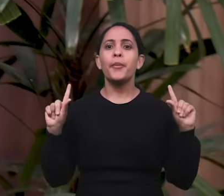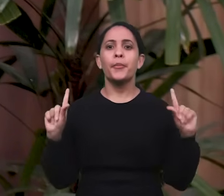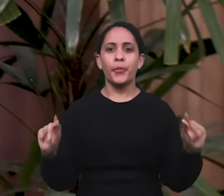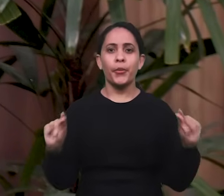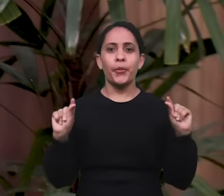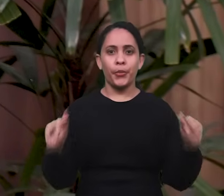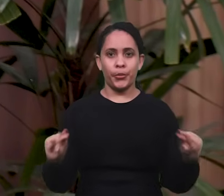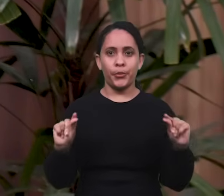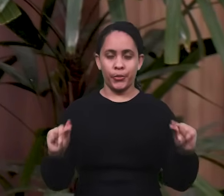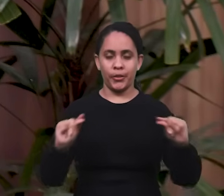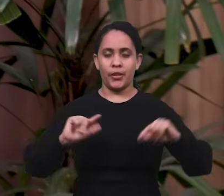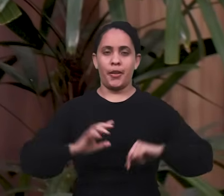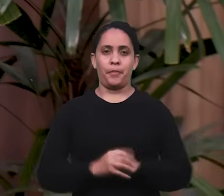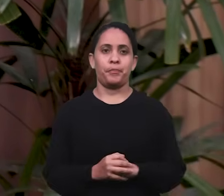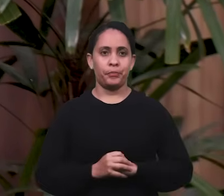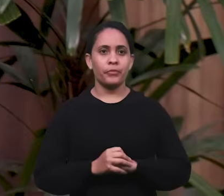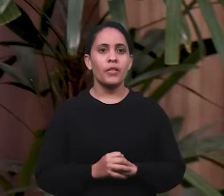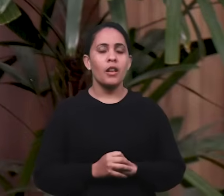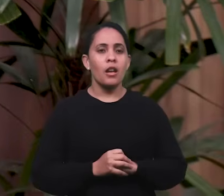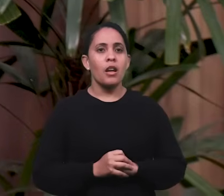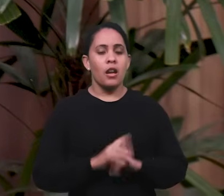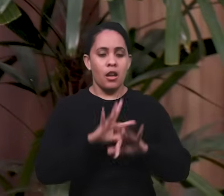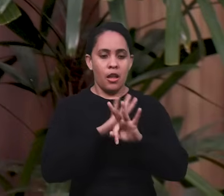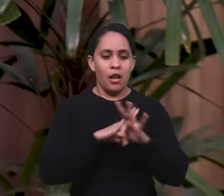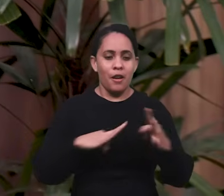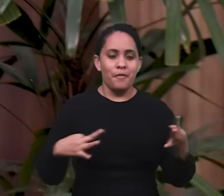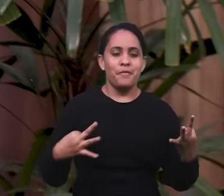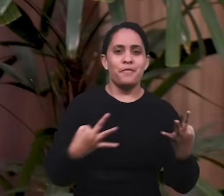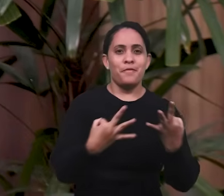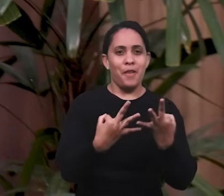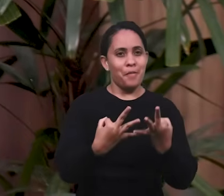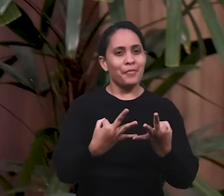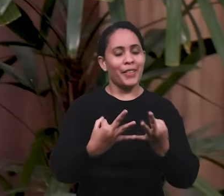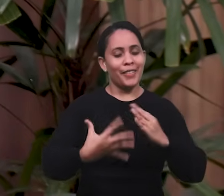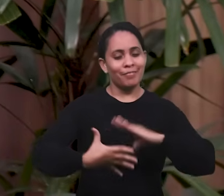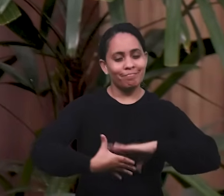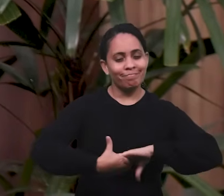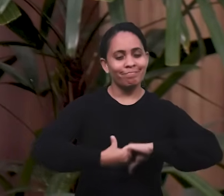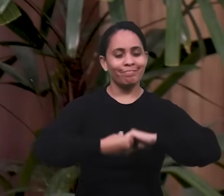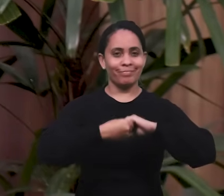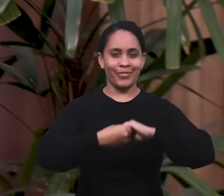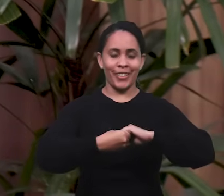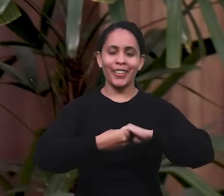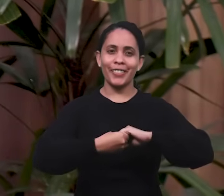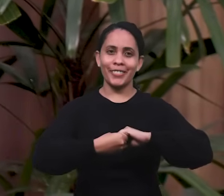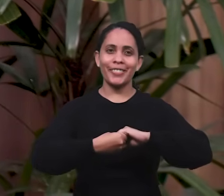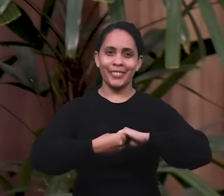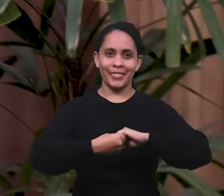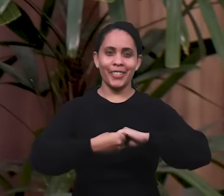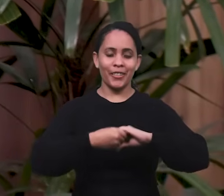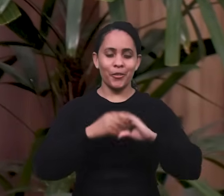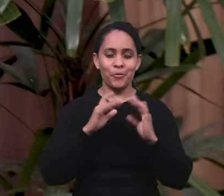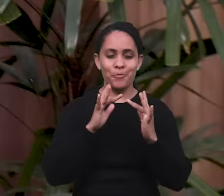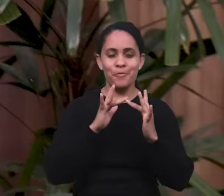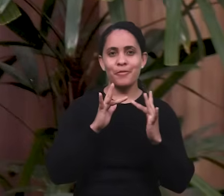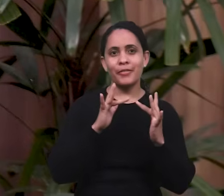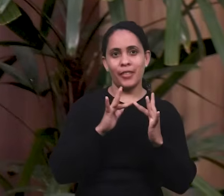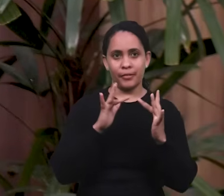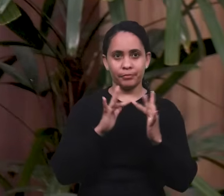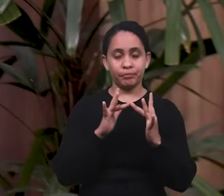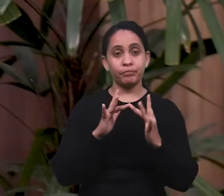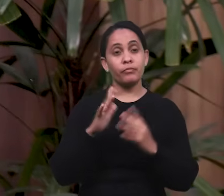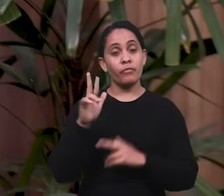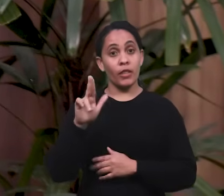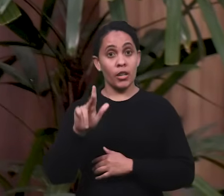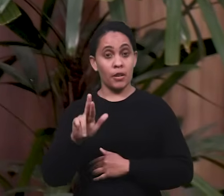a reconciliação entre irmãos. A reconciliação entre irmãos de sangue. E